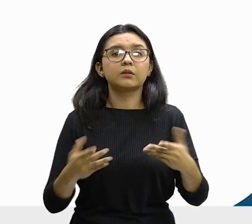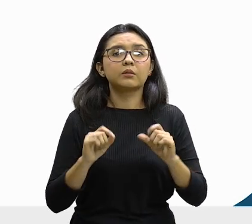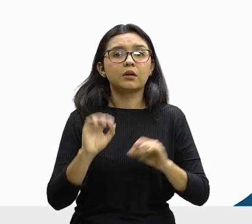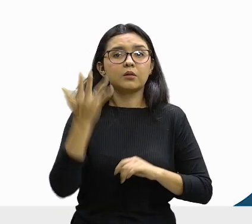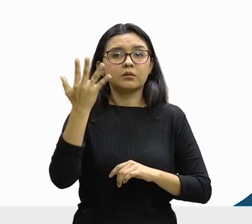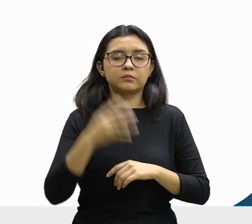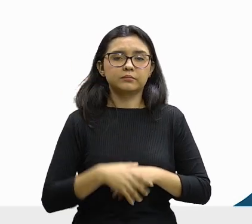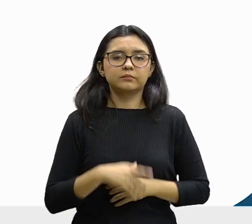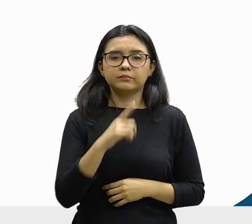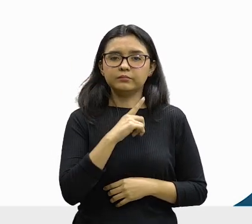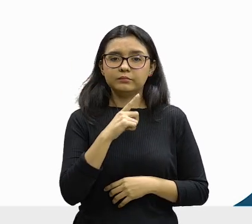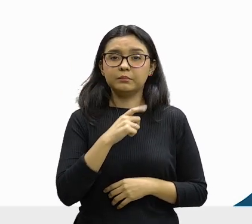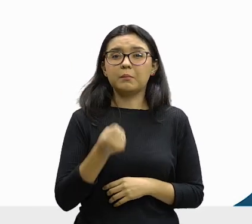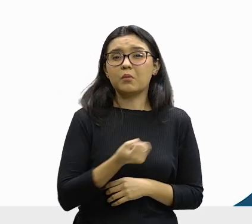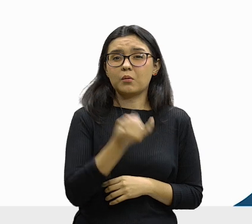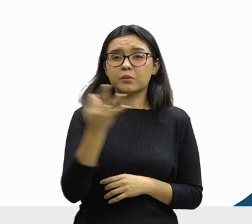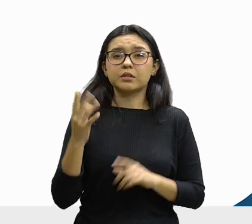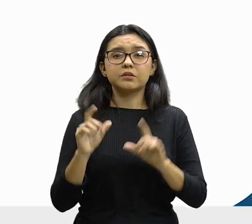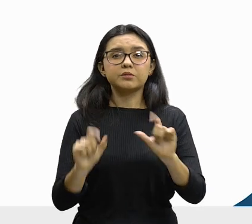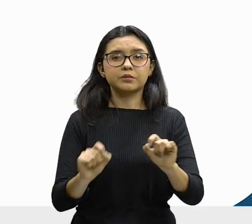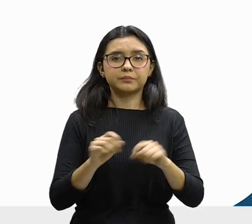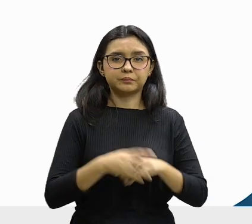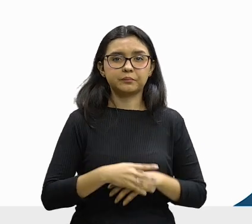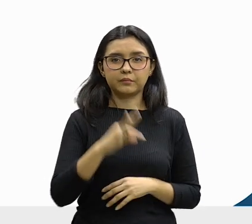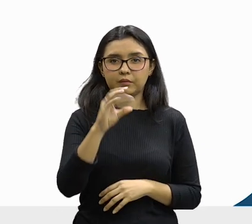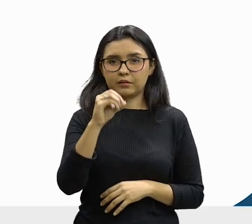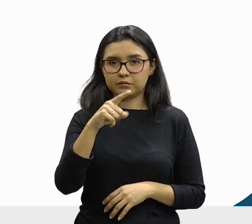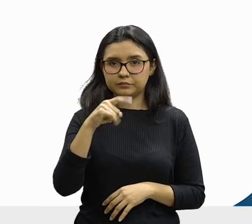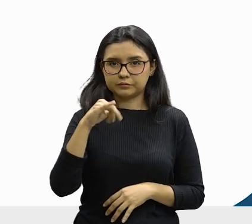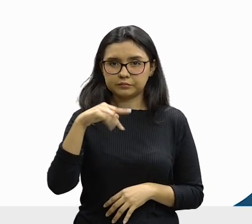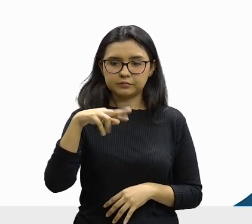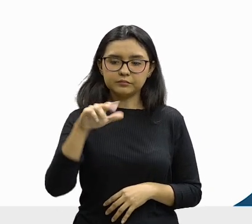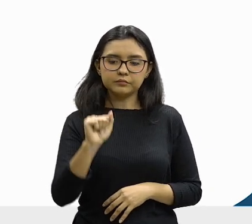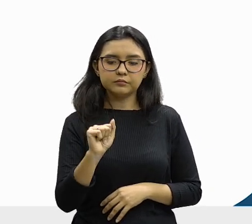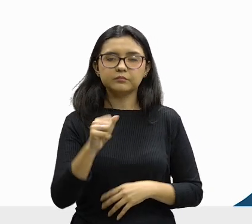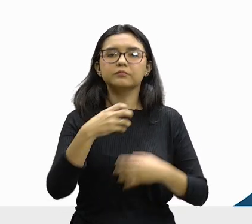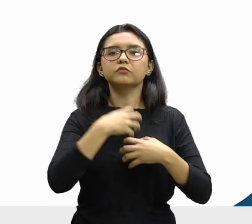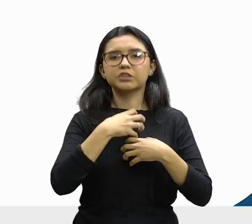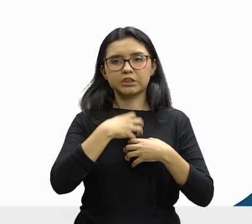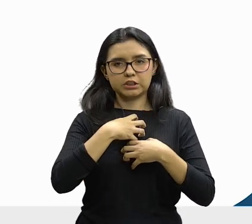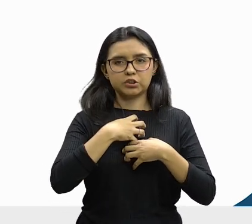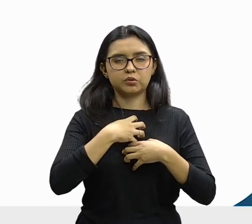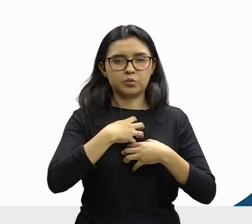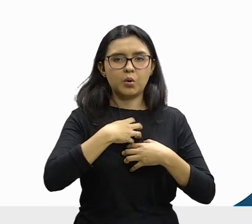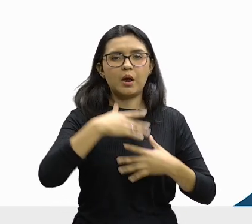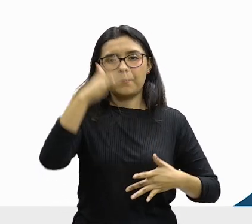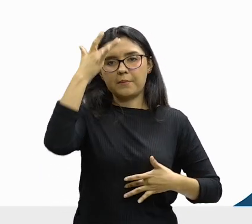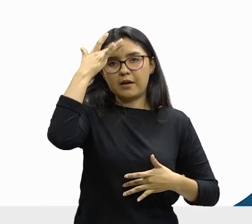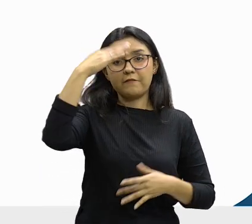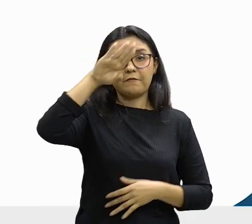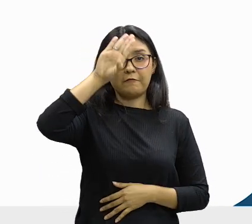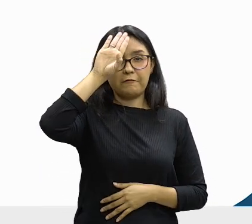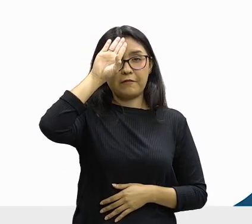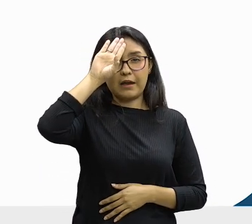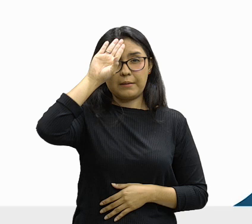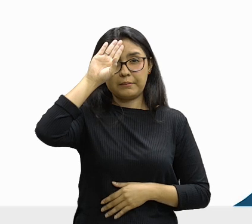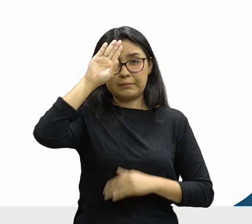libera uma quantidade muito grande de toxinas, fazendo você ter os sintomas da malária, que é febre